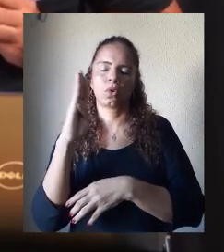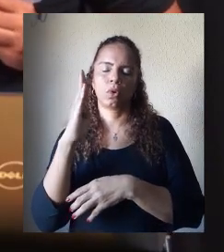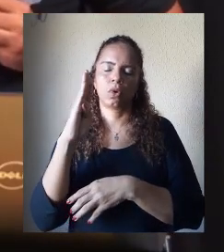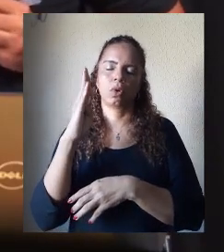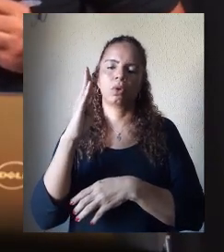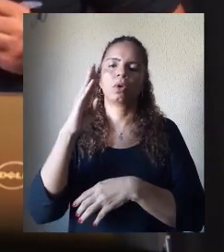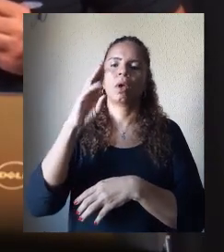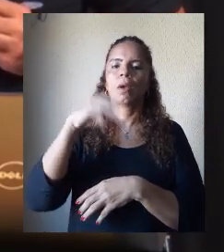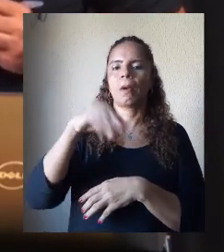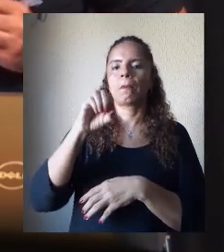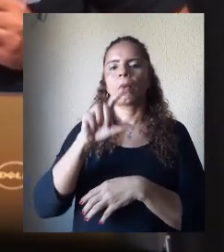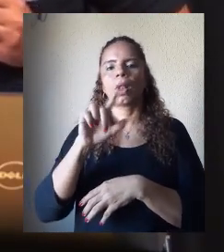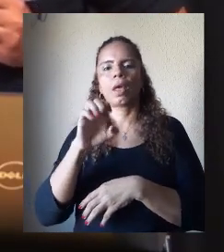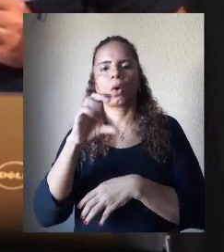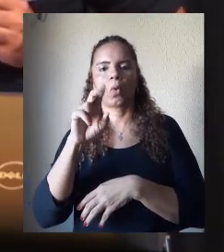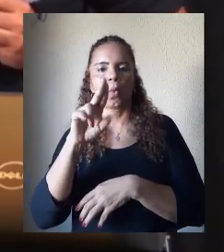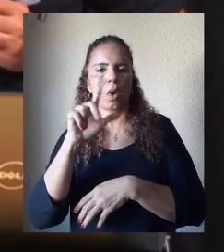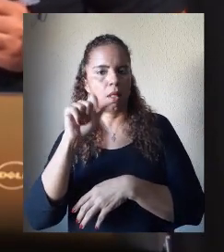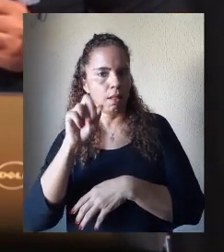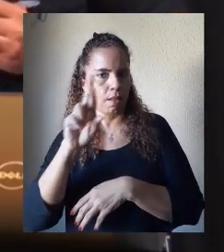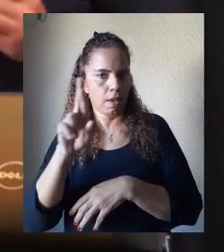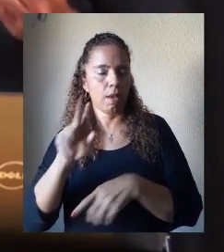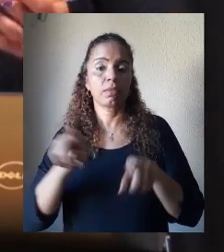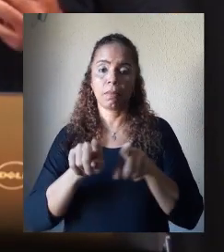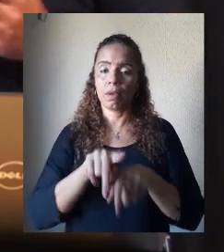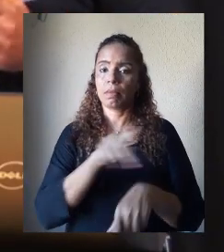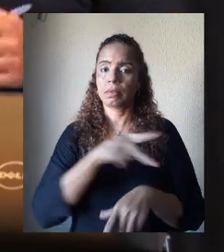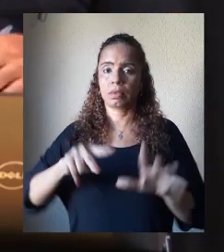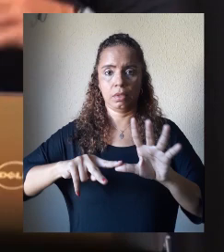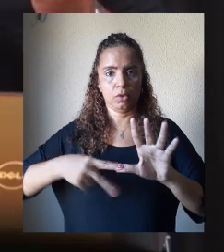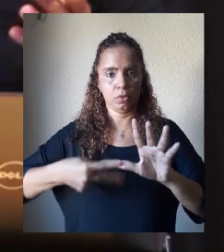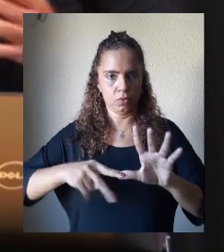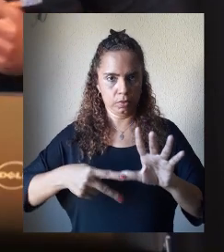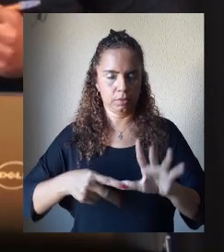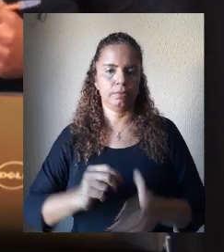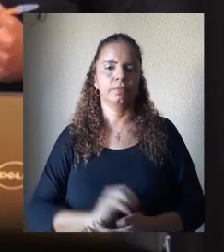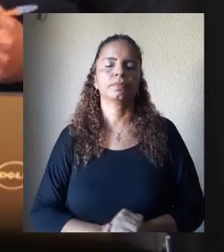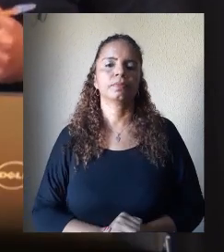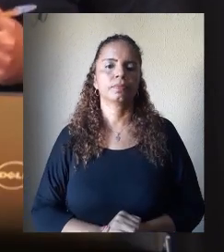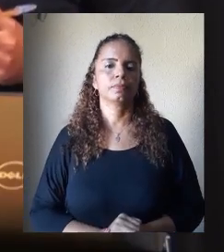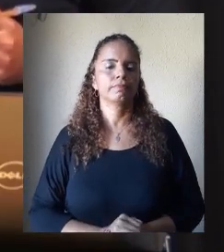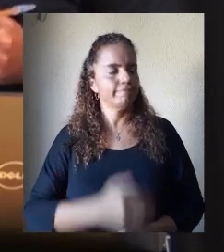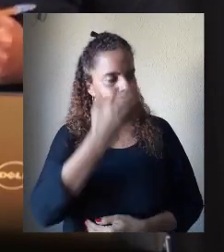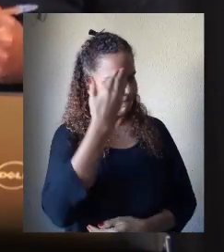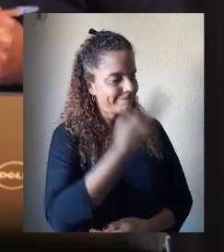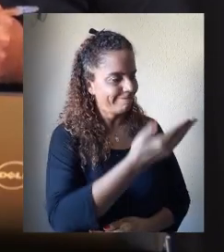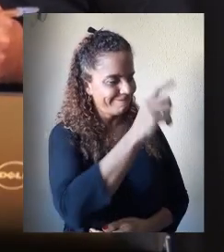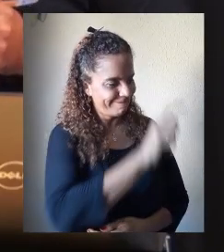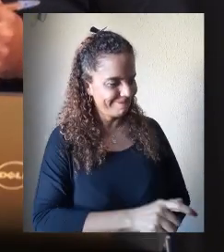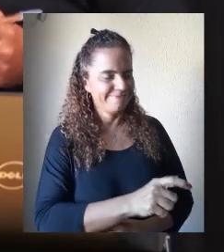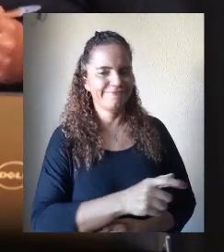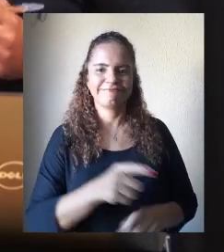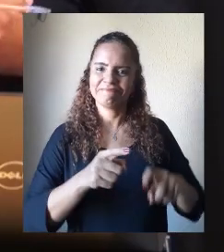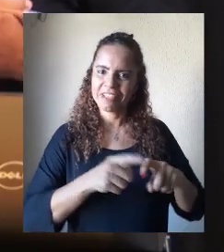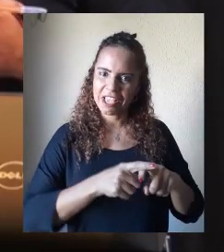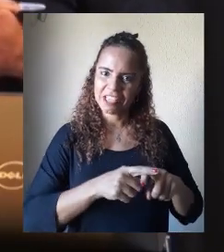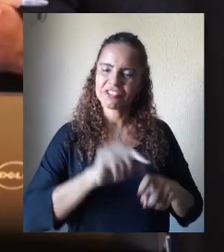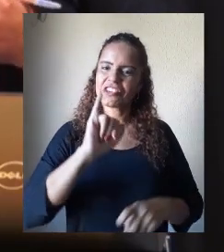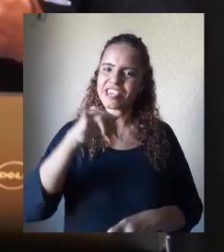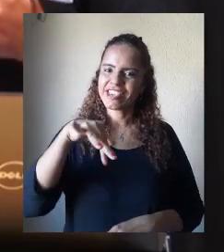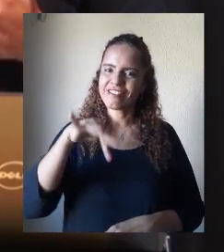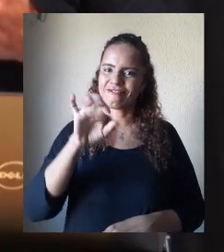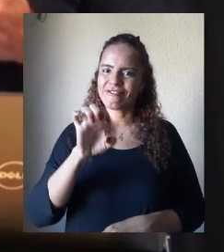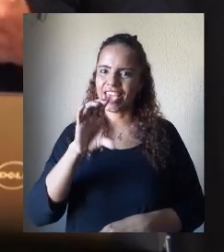UFC. Então, primeiro agradecer ao Guilherme, nesse momento em que, obviamente, todos os infectologistas devem estar sendo muito